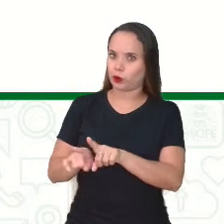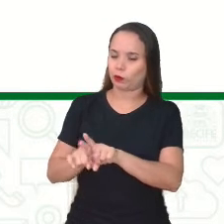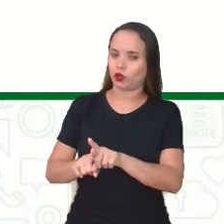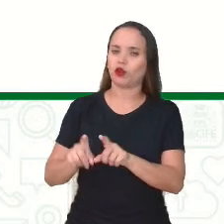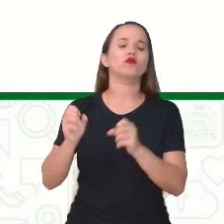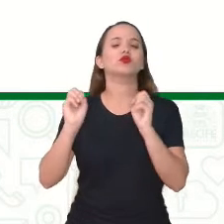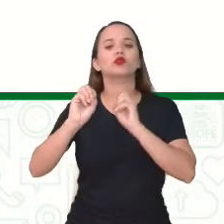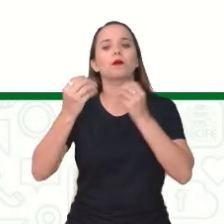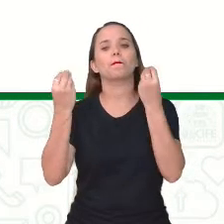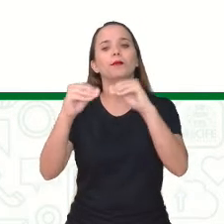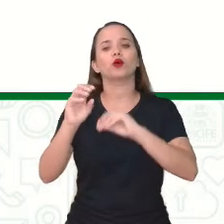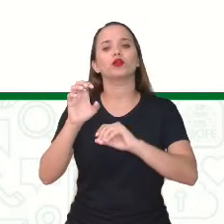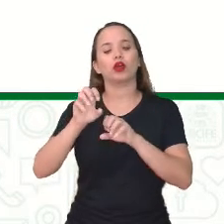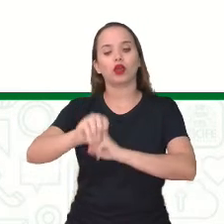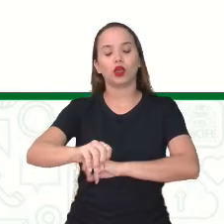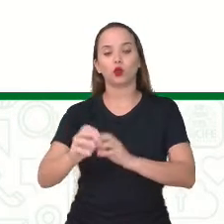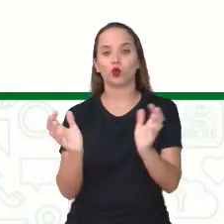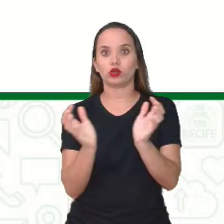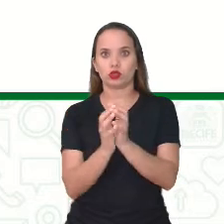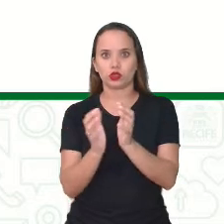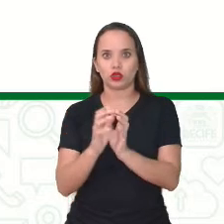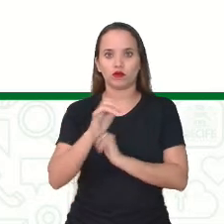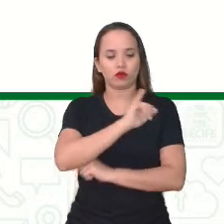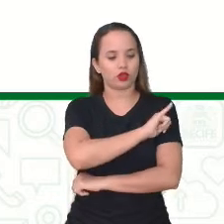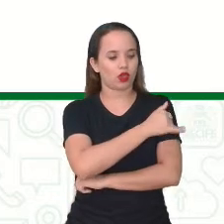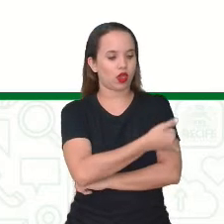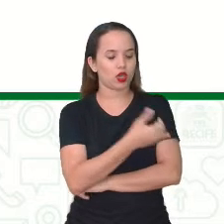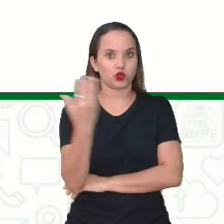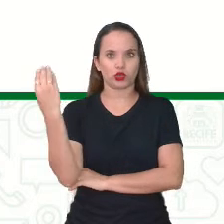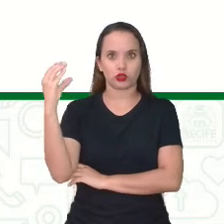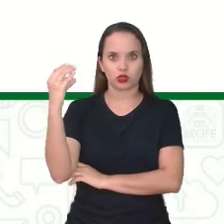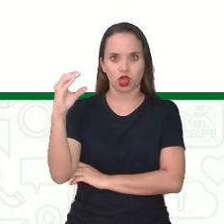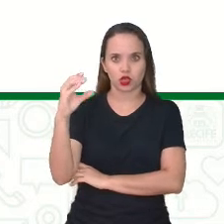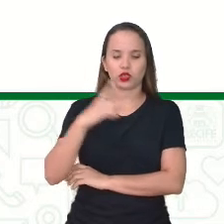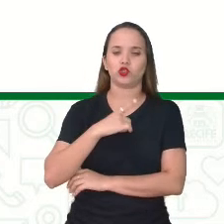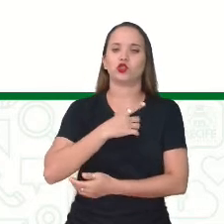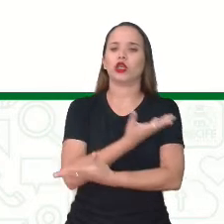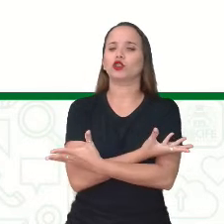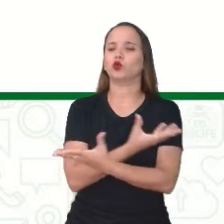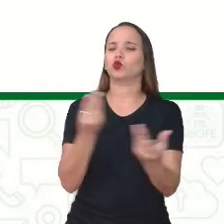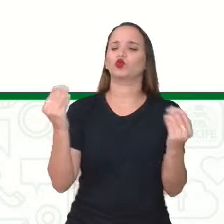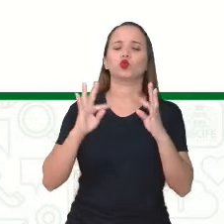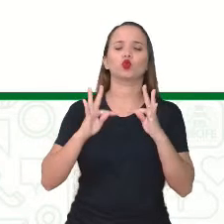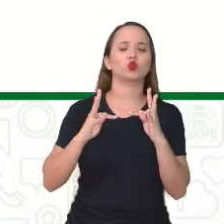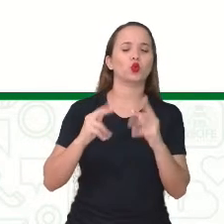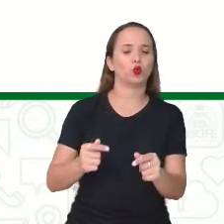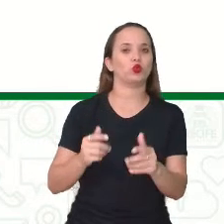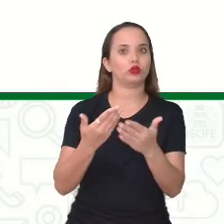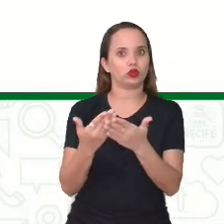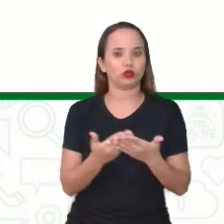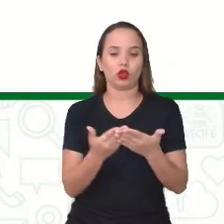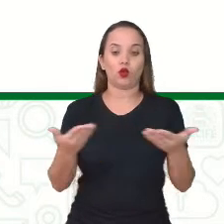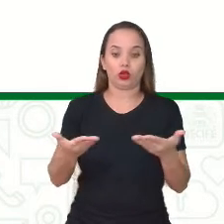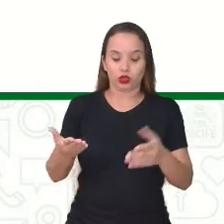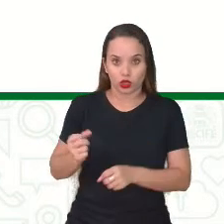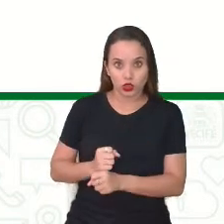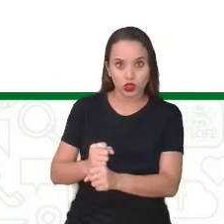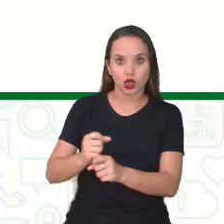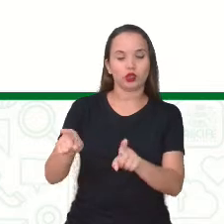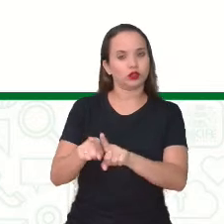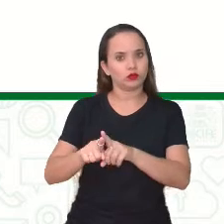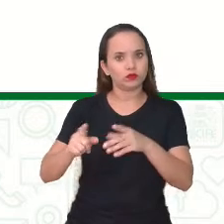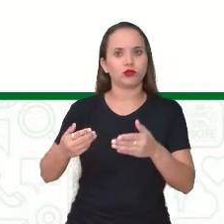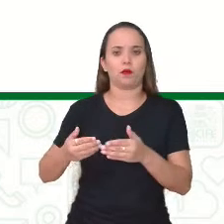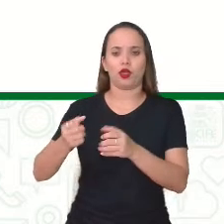coloca Educa Recife, EJA Ciências, e estarão todas as aulas que a gente preparou, não só nesse ano, como no ano passado também,